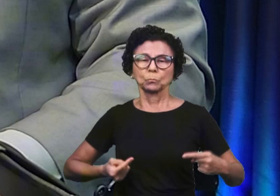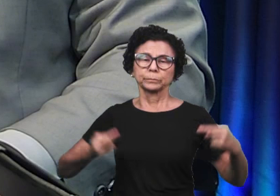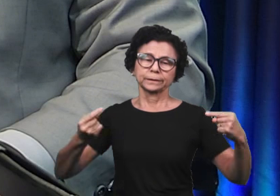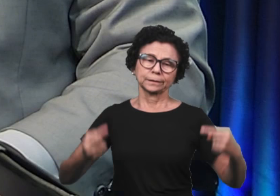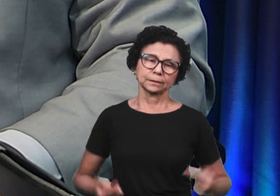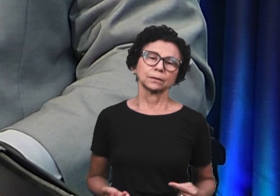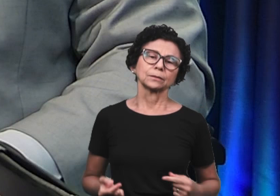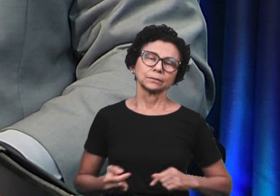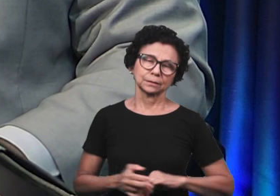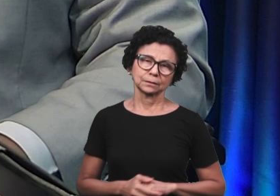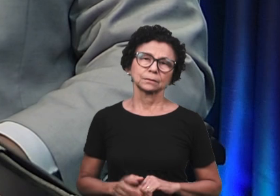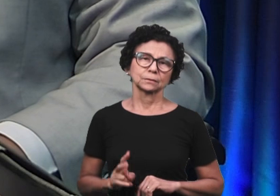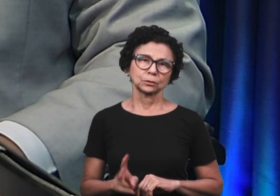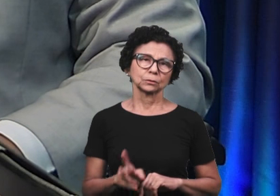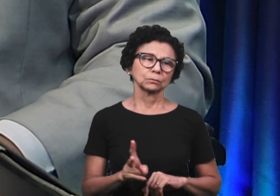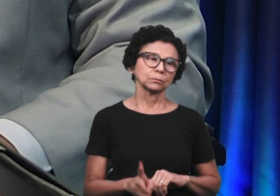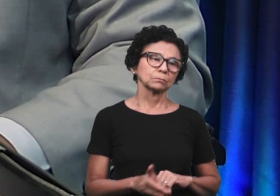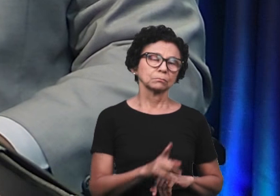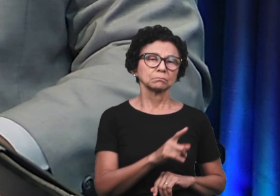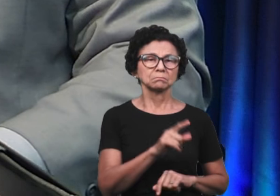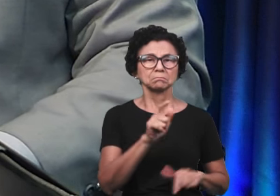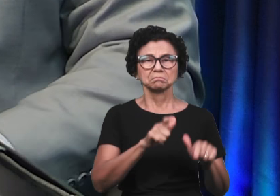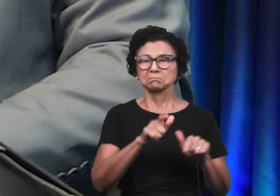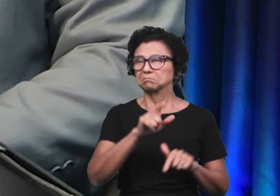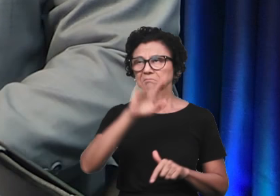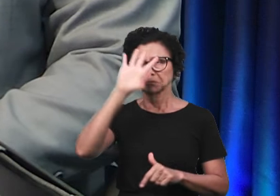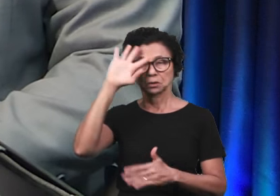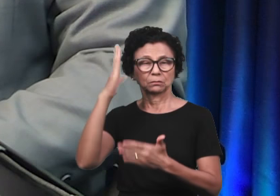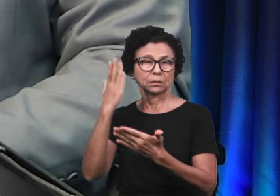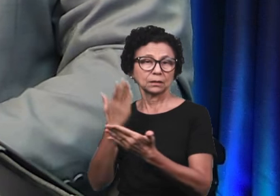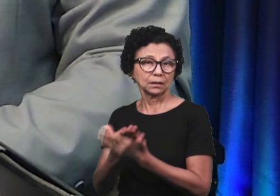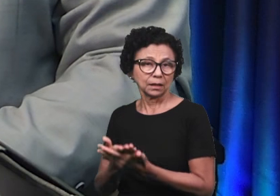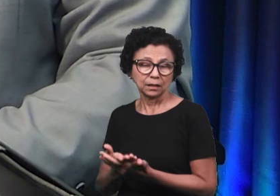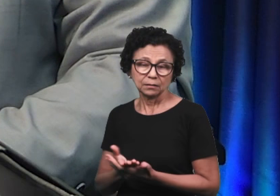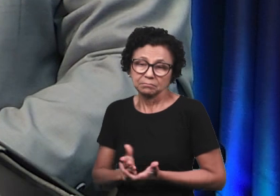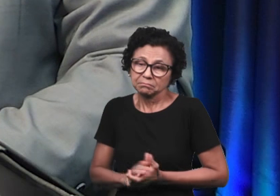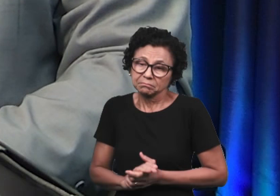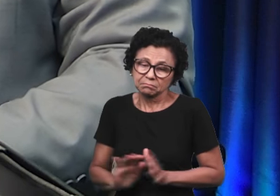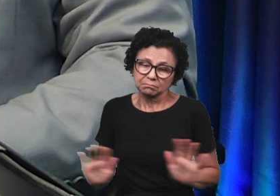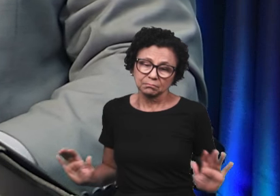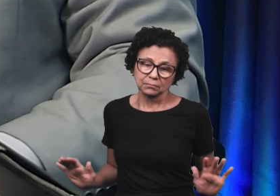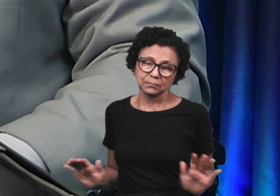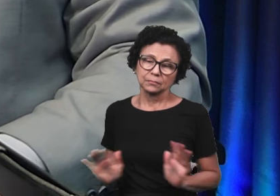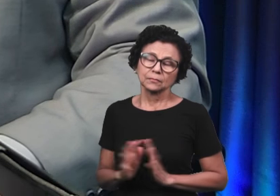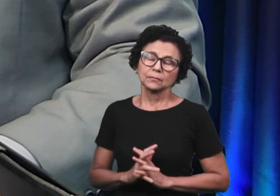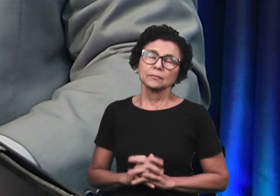críticos, os que não creem, né? Os que têm argumentos para não crer. Tudo isso é muito bem